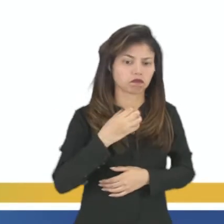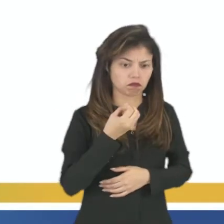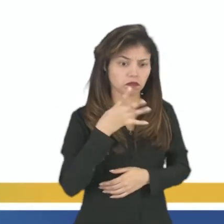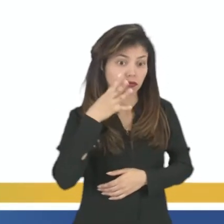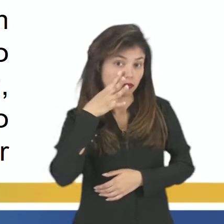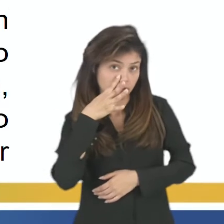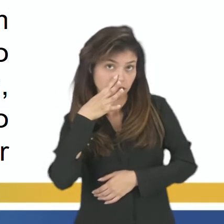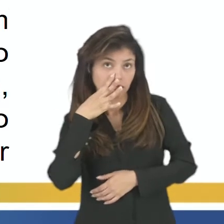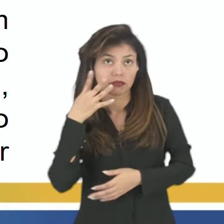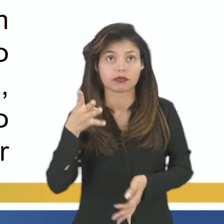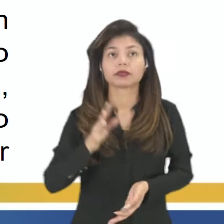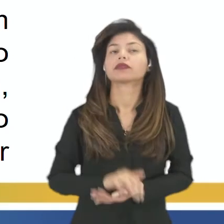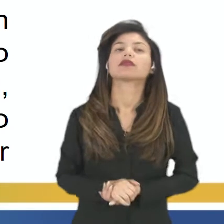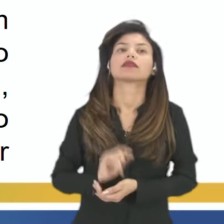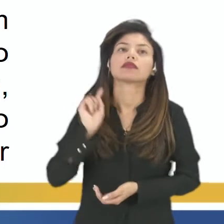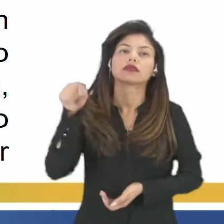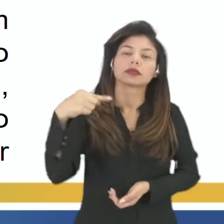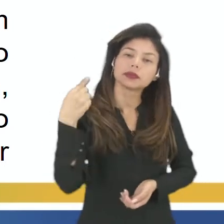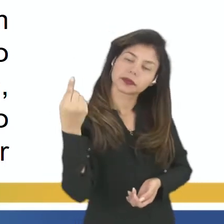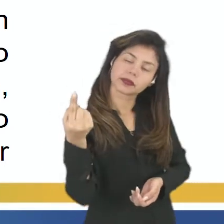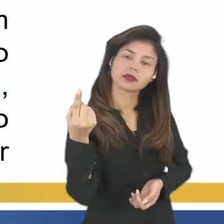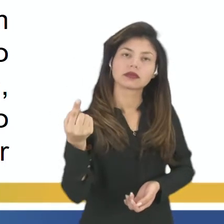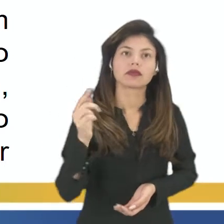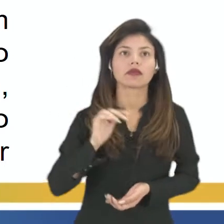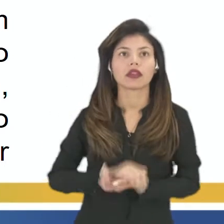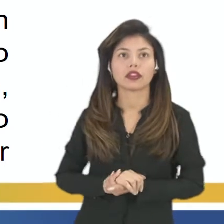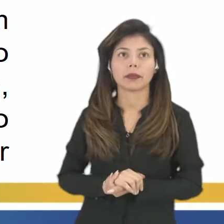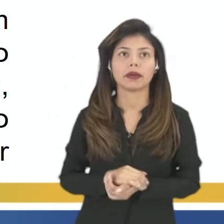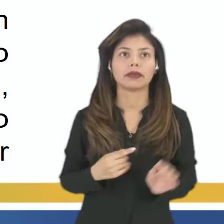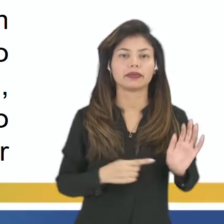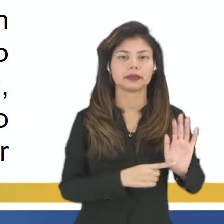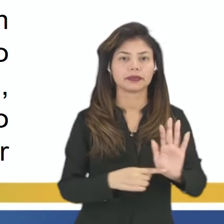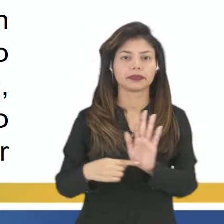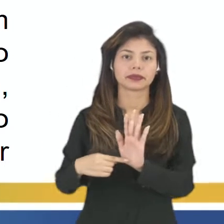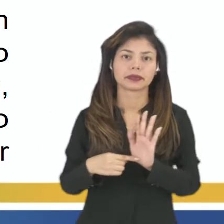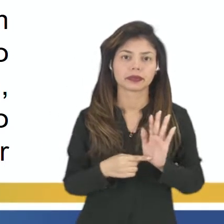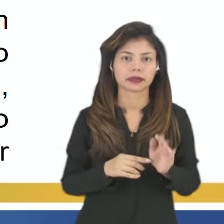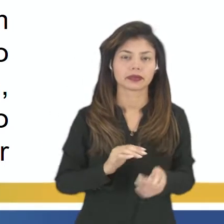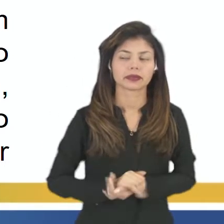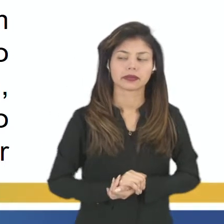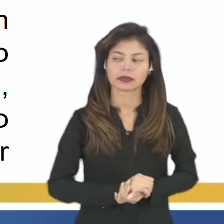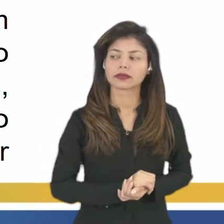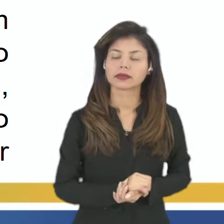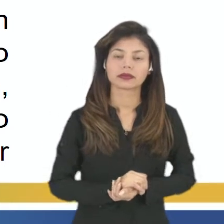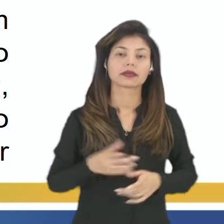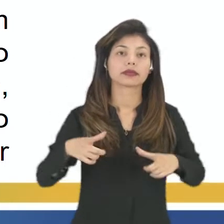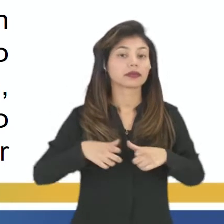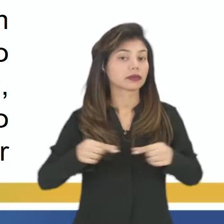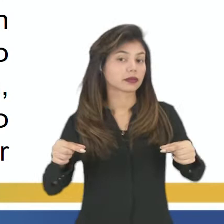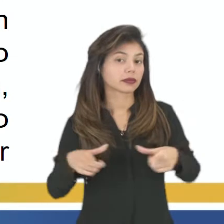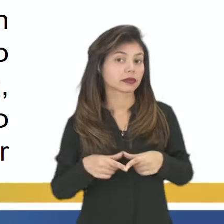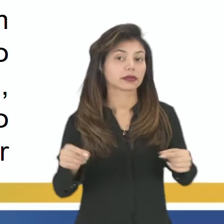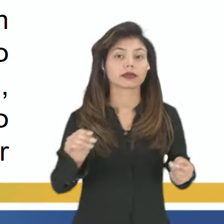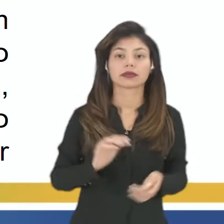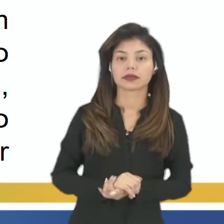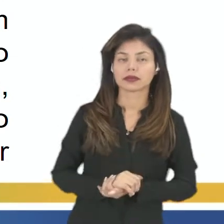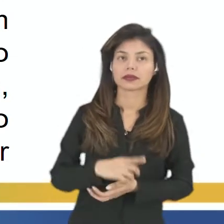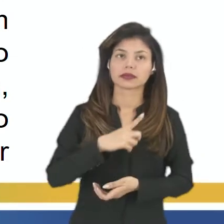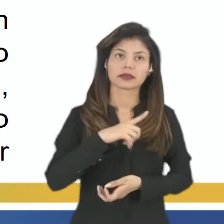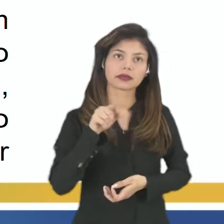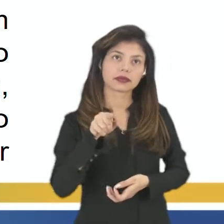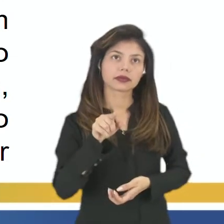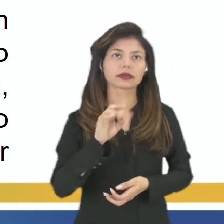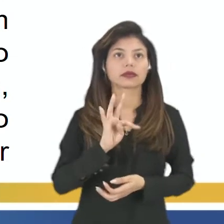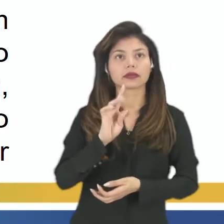nessa cidade. Além da Nova York, nós temos outra cidade bem desenvolvida do mundo, que é Tóquio, que fica localizada no Japão,